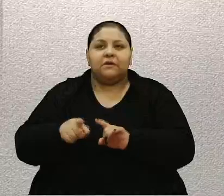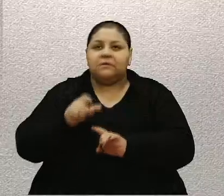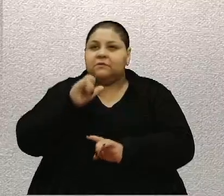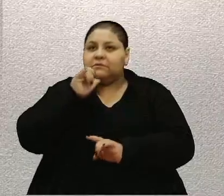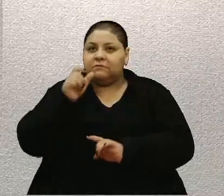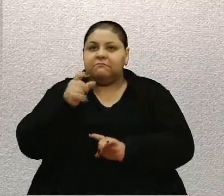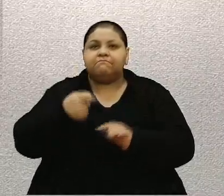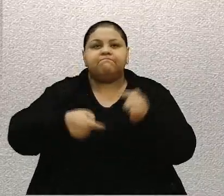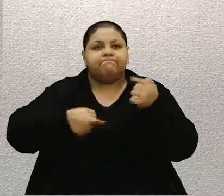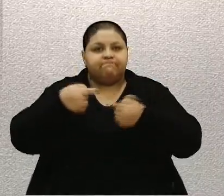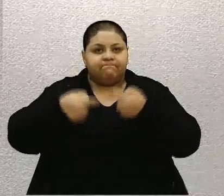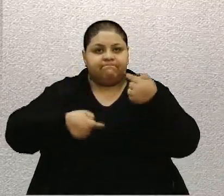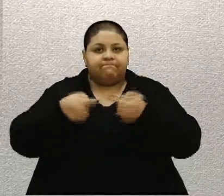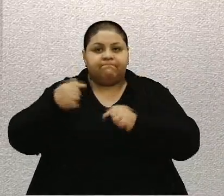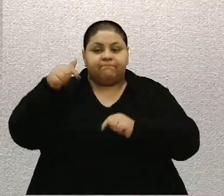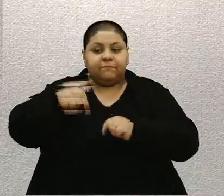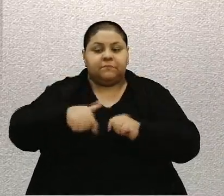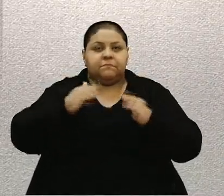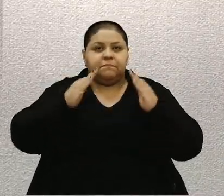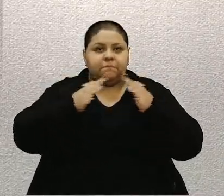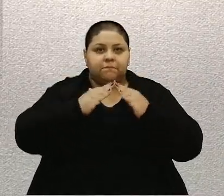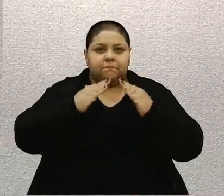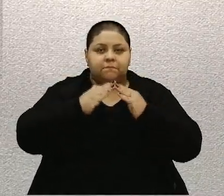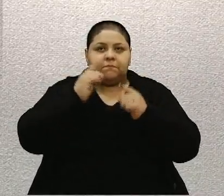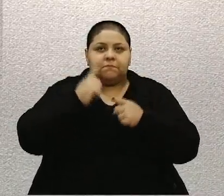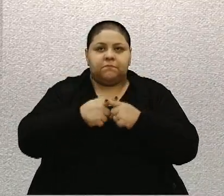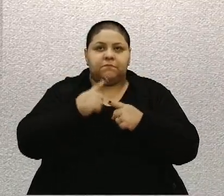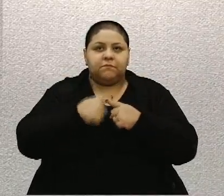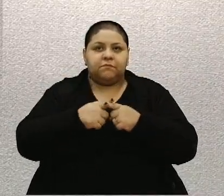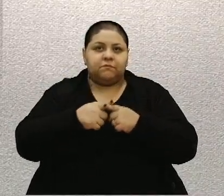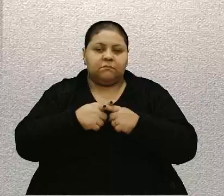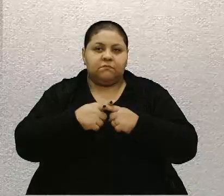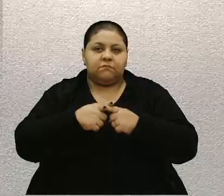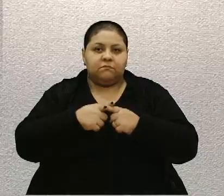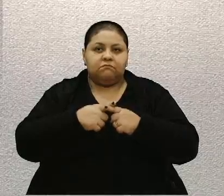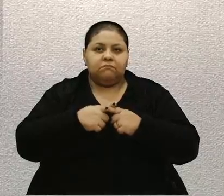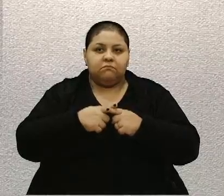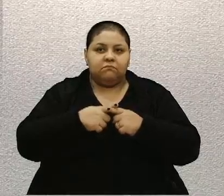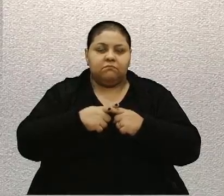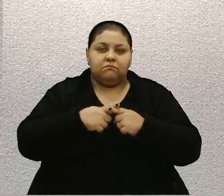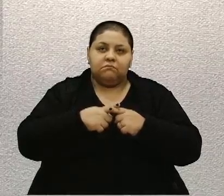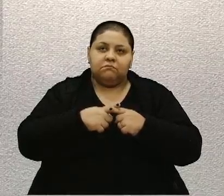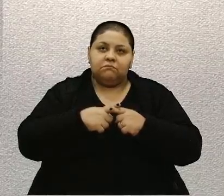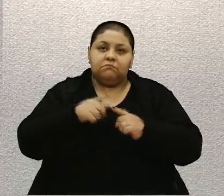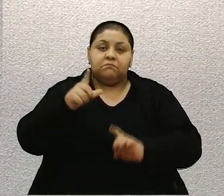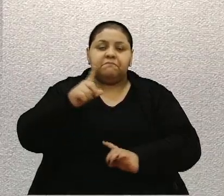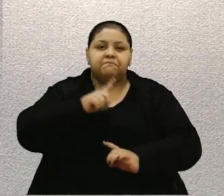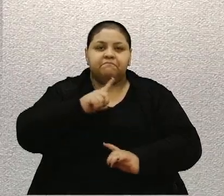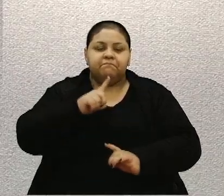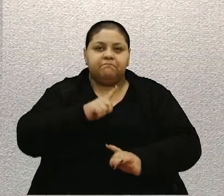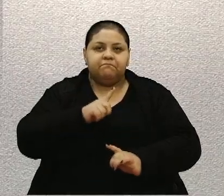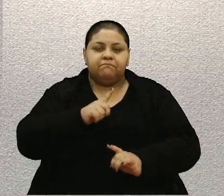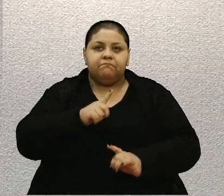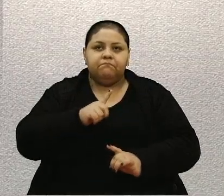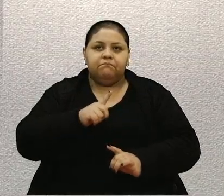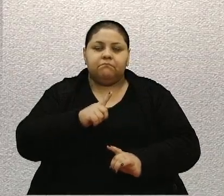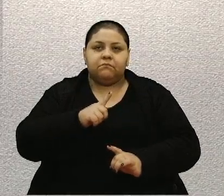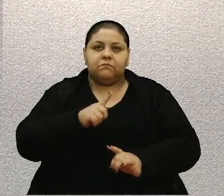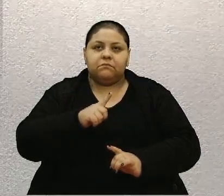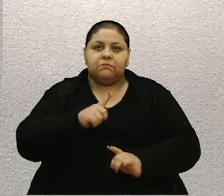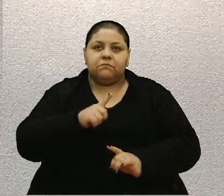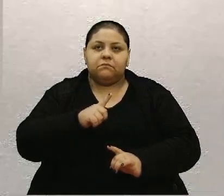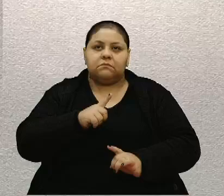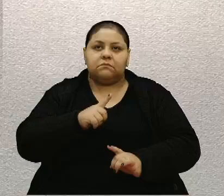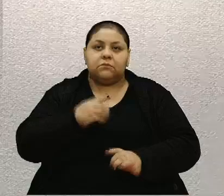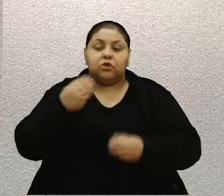grande debate aqui paraa nossa casa porque nós temos que como